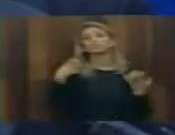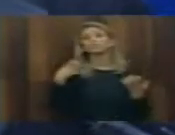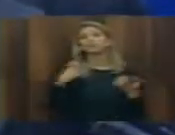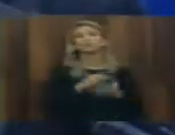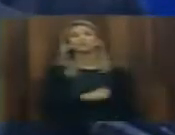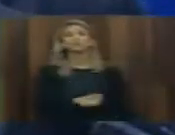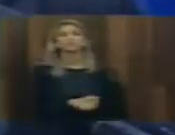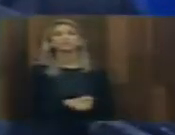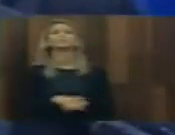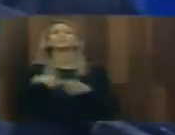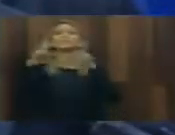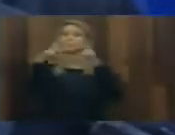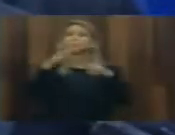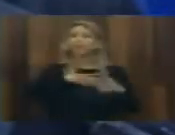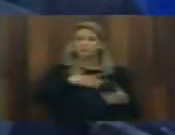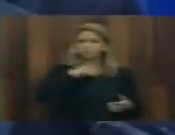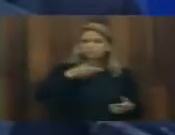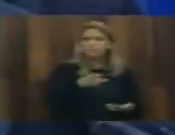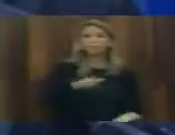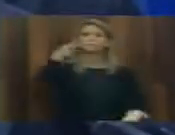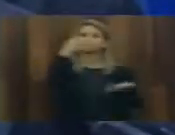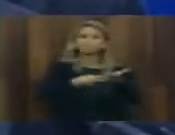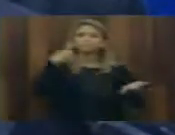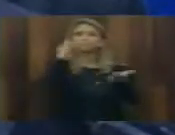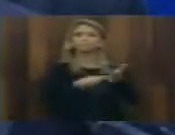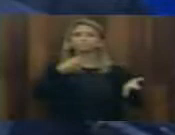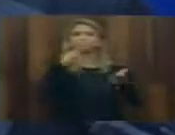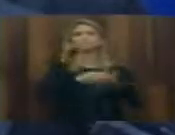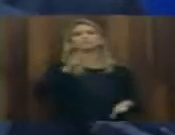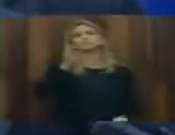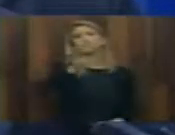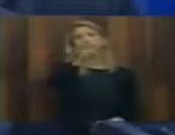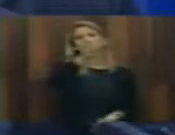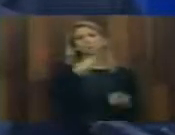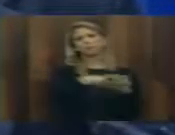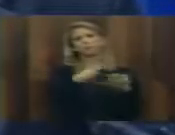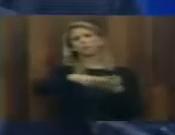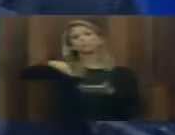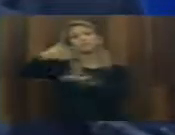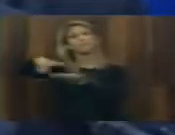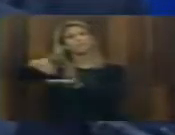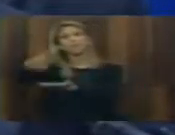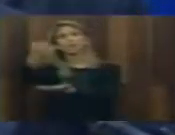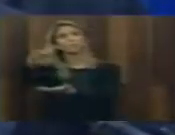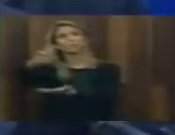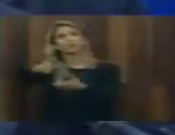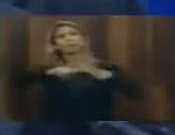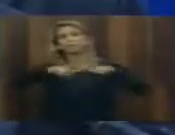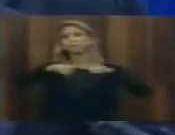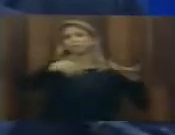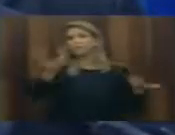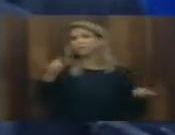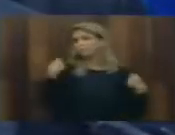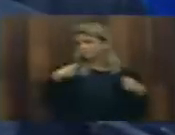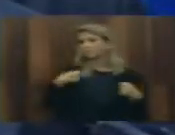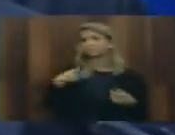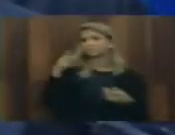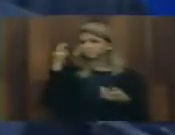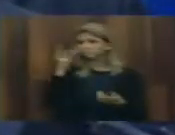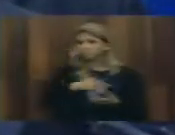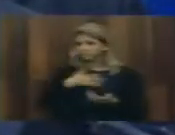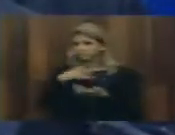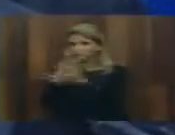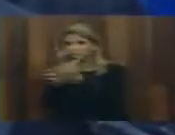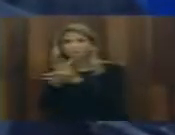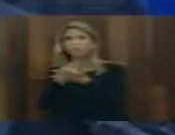com ele, mas vou reivindicar dele, vou reivindicar daquele secretário que não quer prestar o serviço ao município, porque